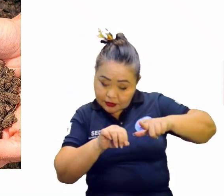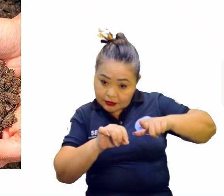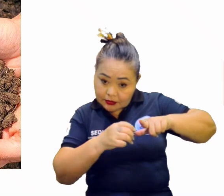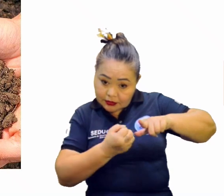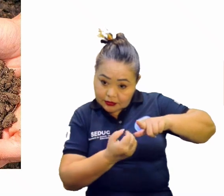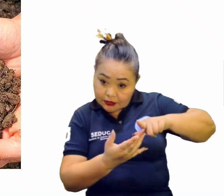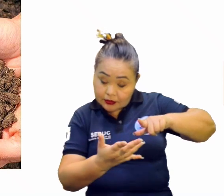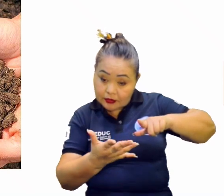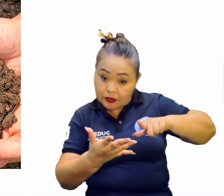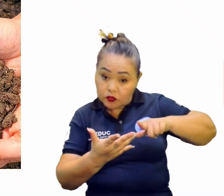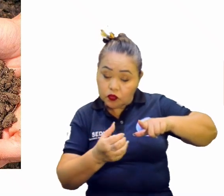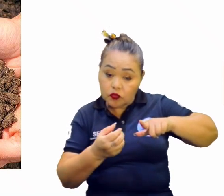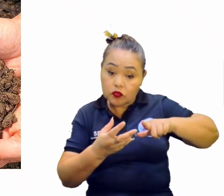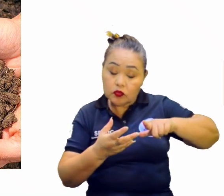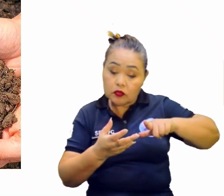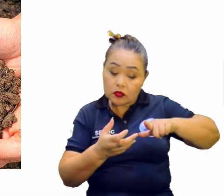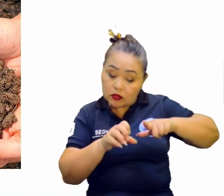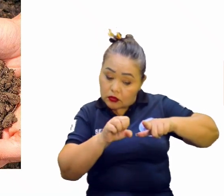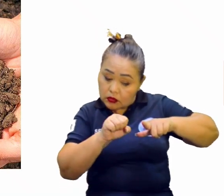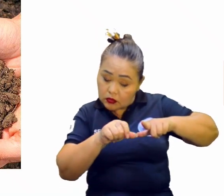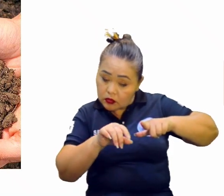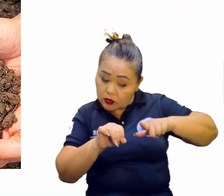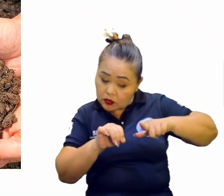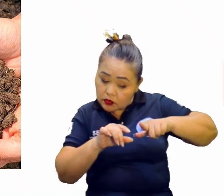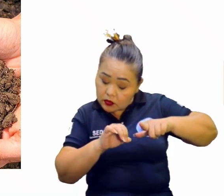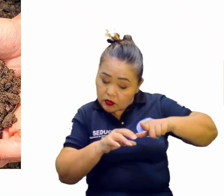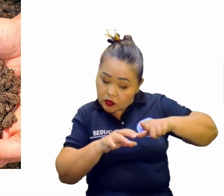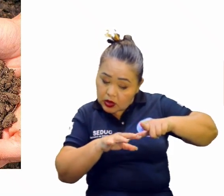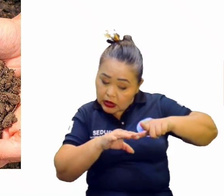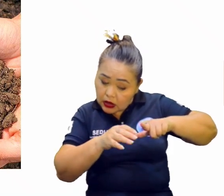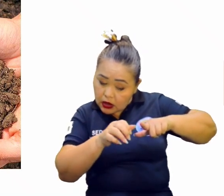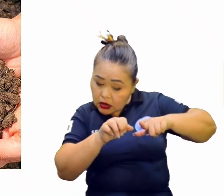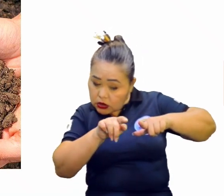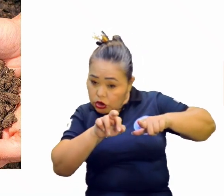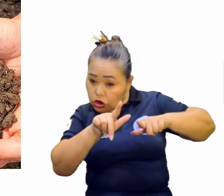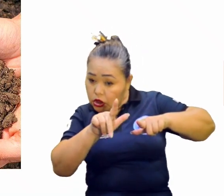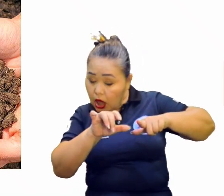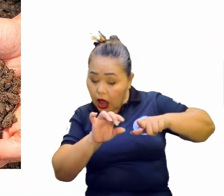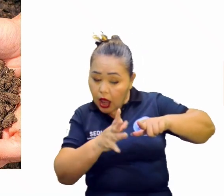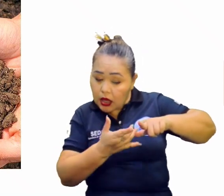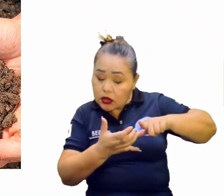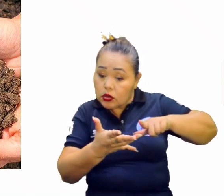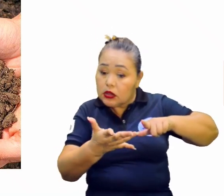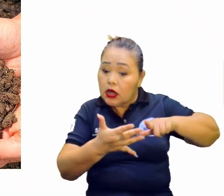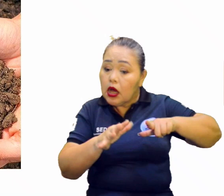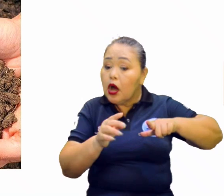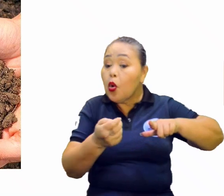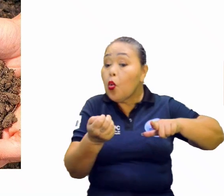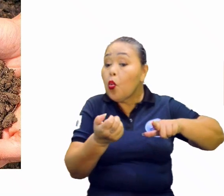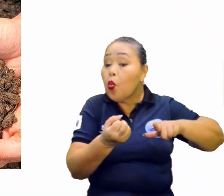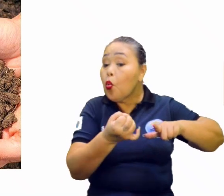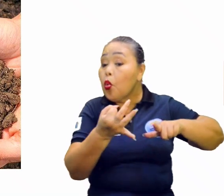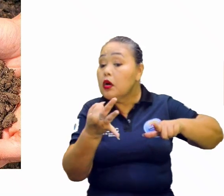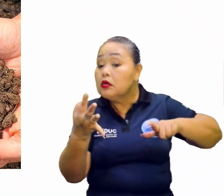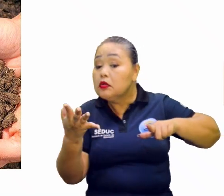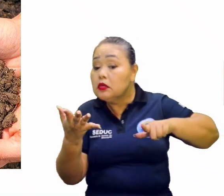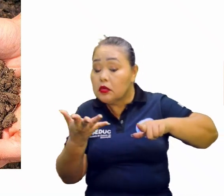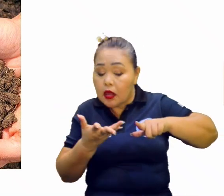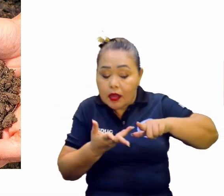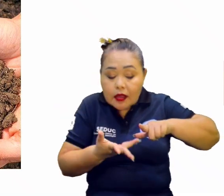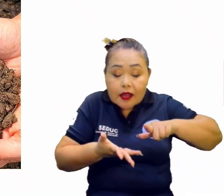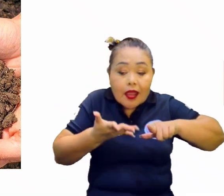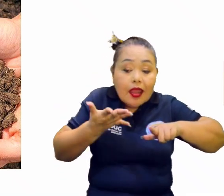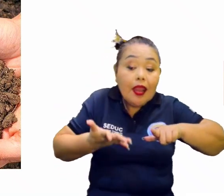um solo que tem argila, tem, porém é uma quantidade que ele fica com uma leveza, né? Quando